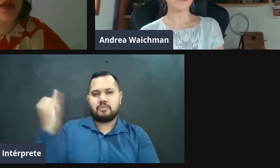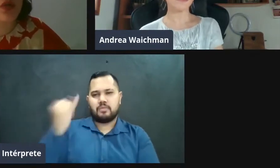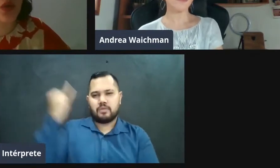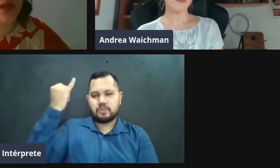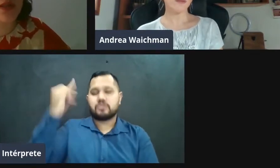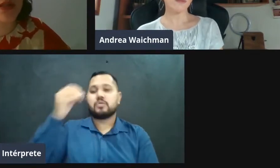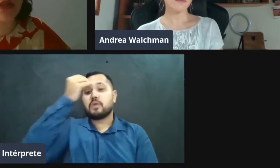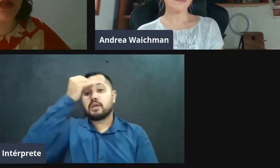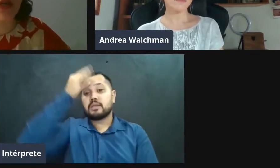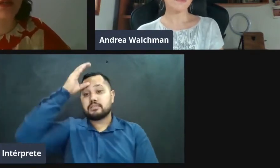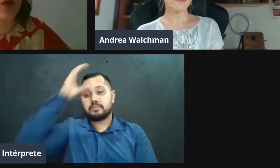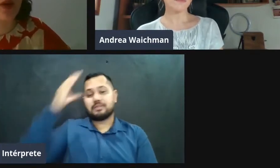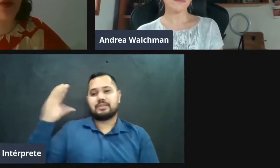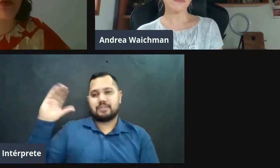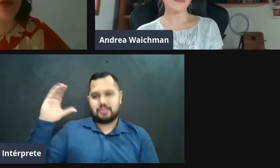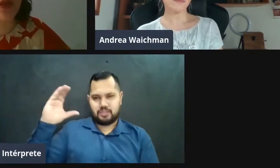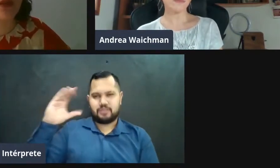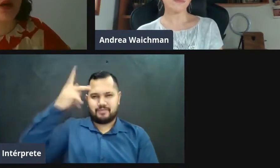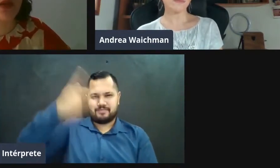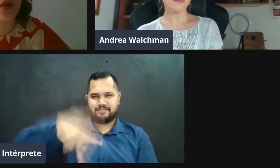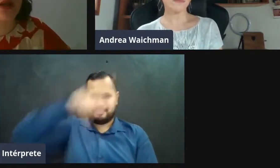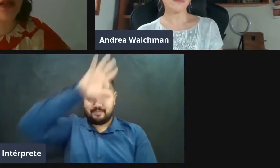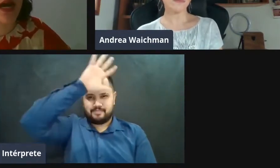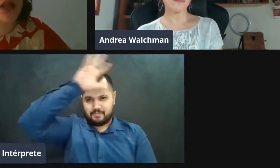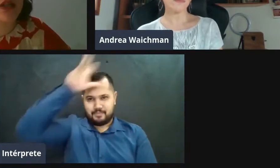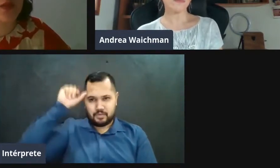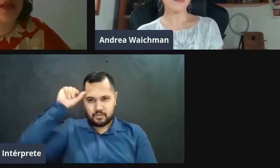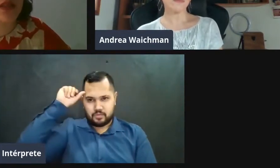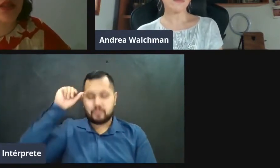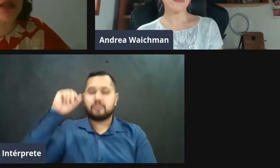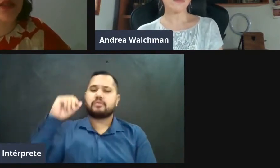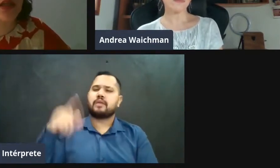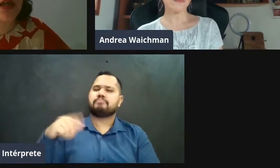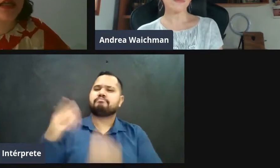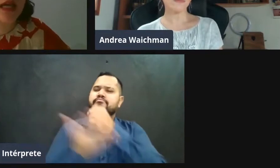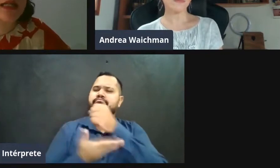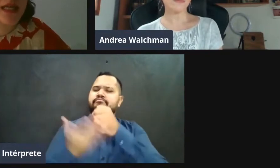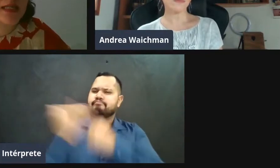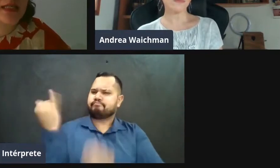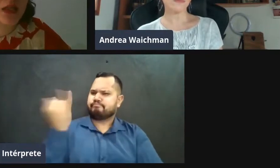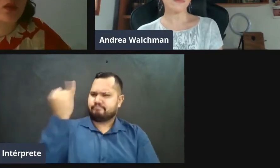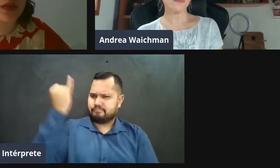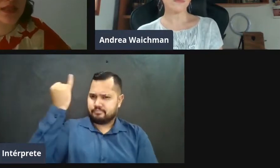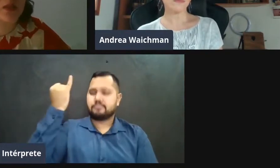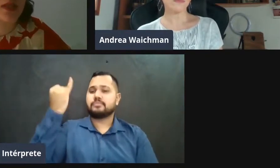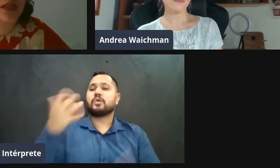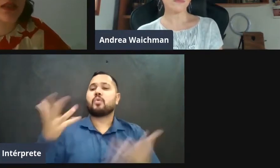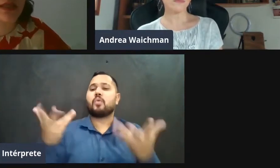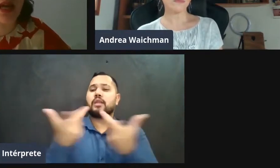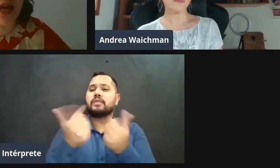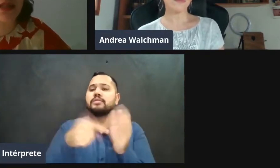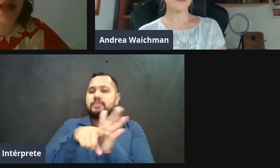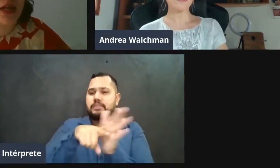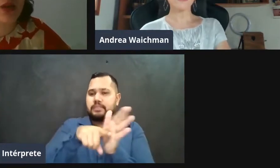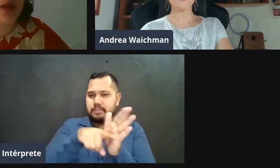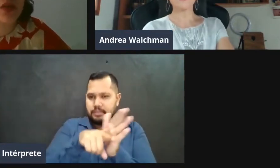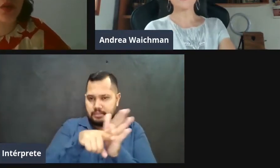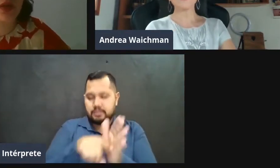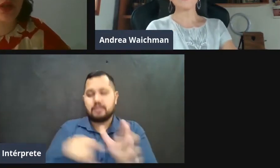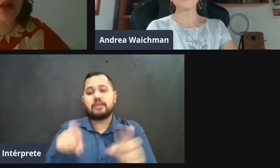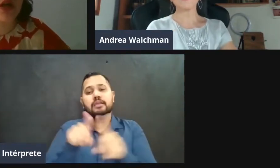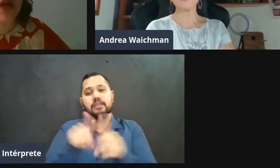no Amazonas, né? Ela tem um papel fundamental na qualidade das pesquisas e na inserção dessas pesquisas na